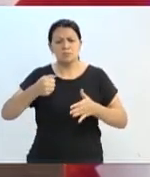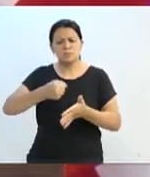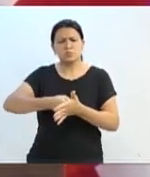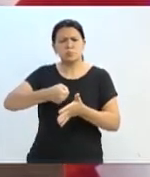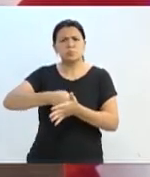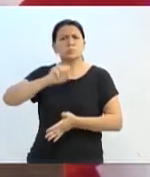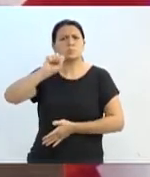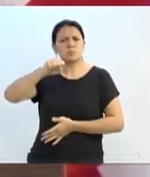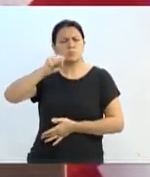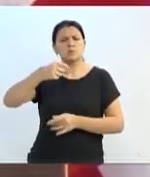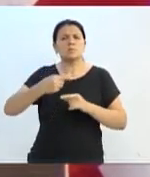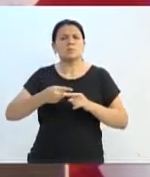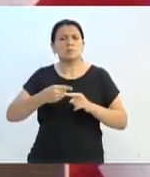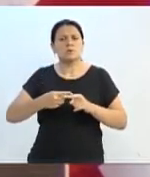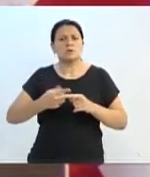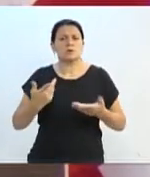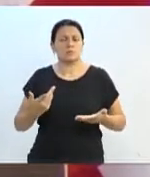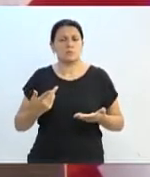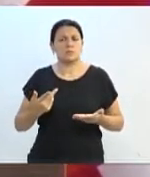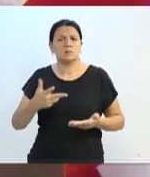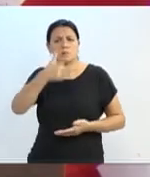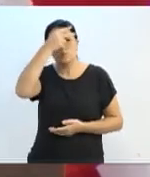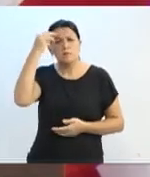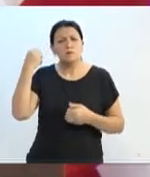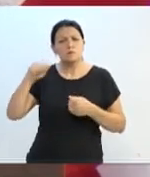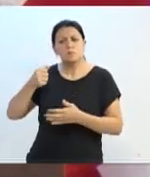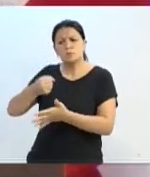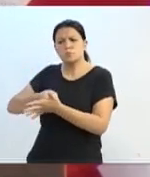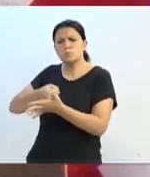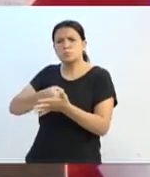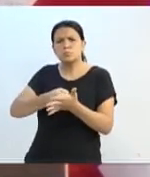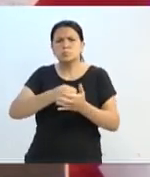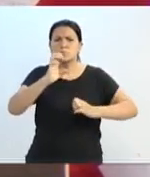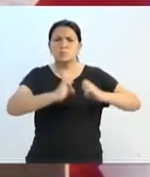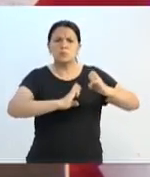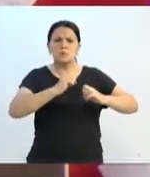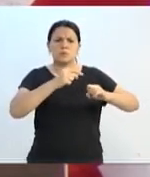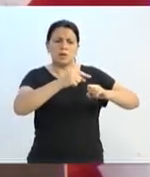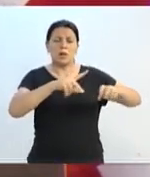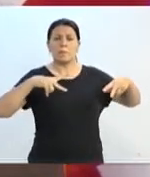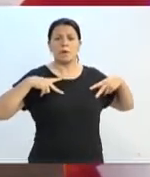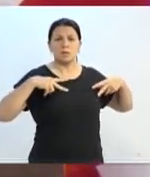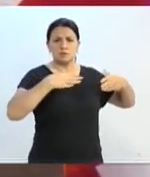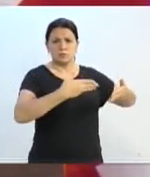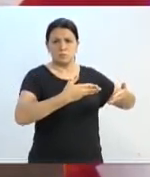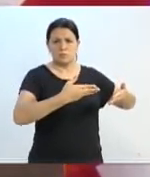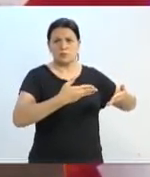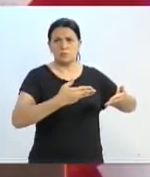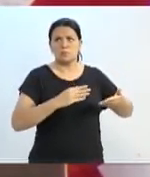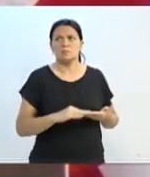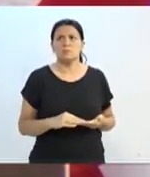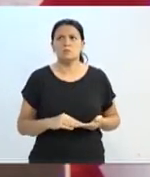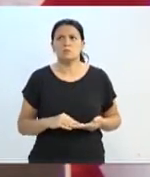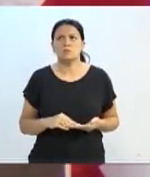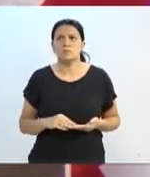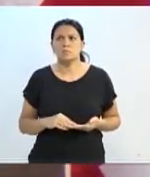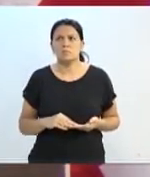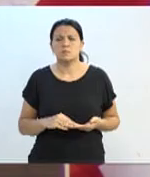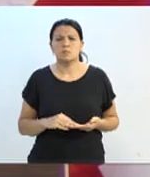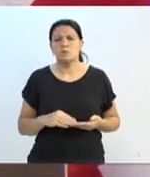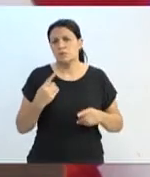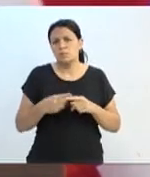que o poder público tem que cobrar das empresas, porque a empresa é uma empresa privada, porque seria público, mas é privada porque foi